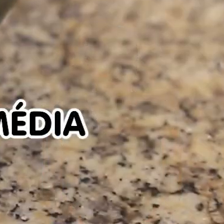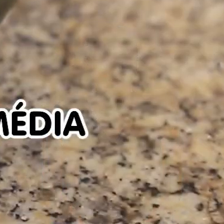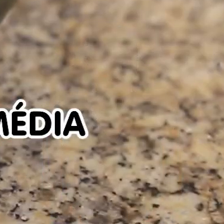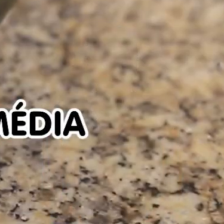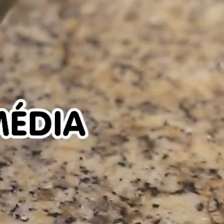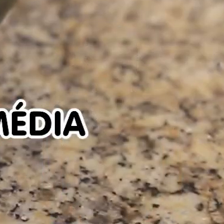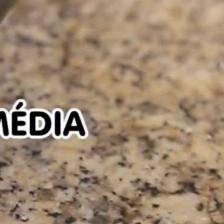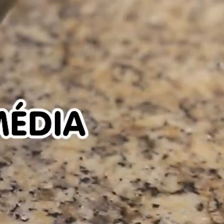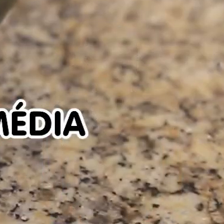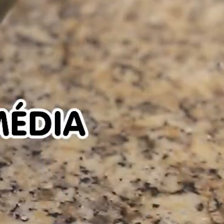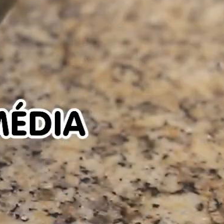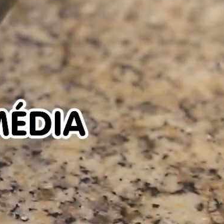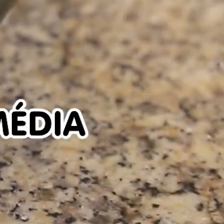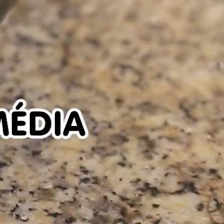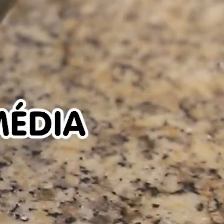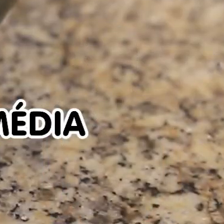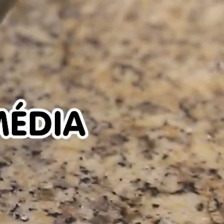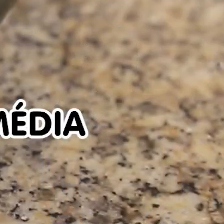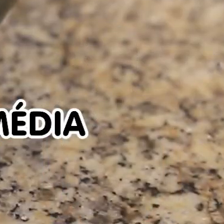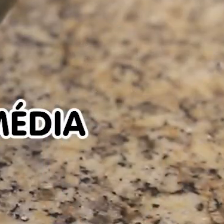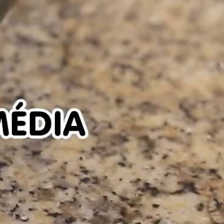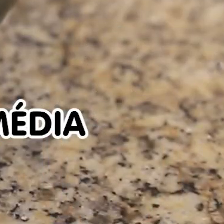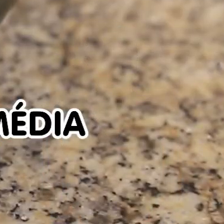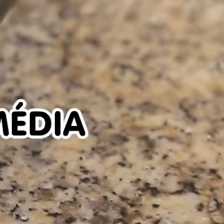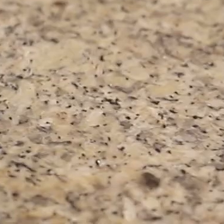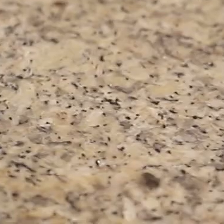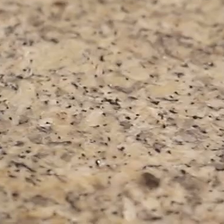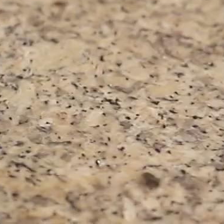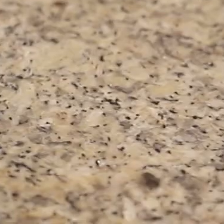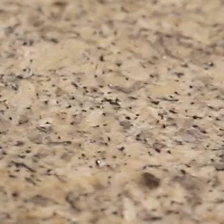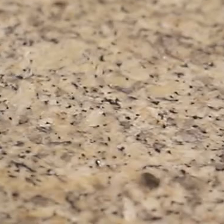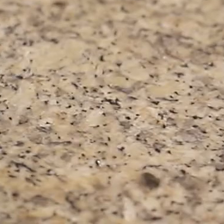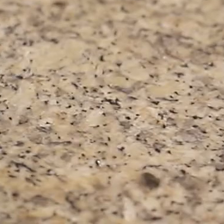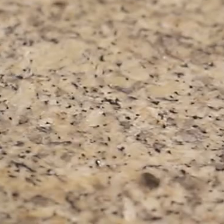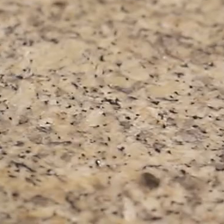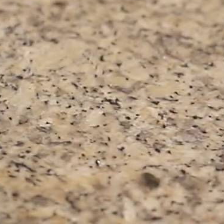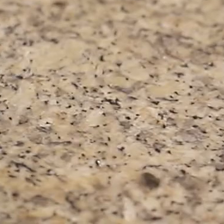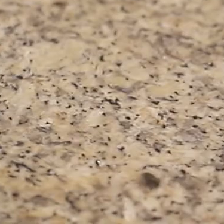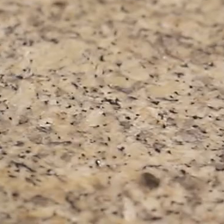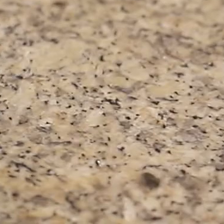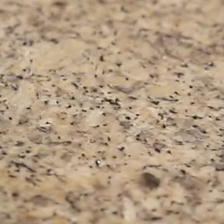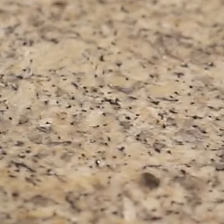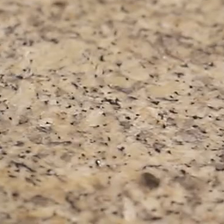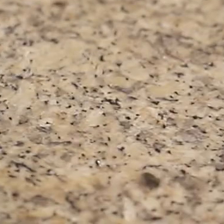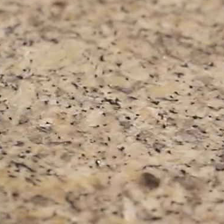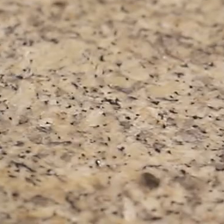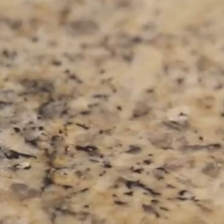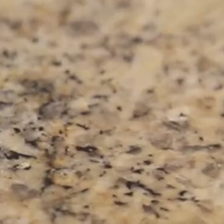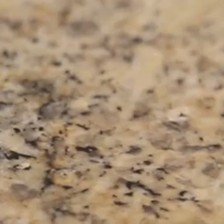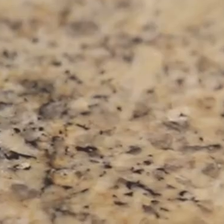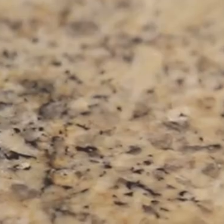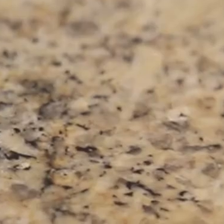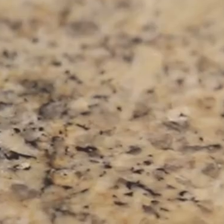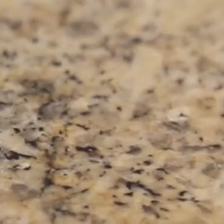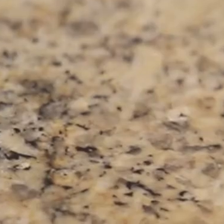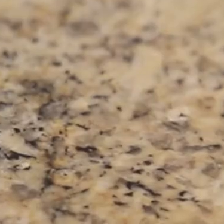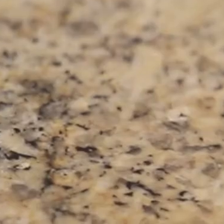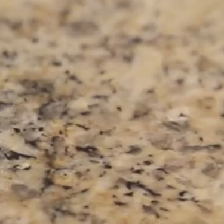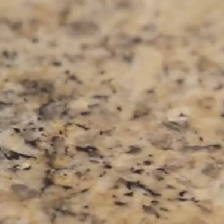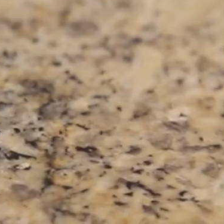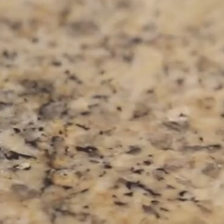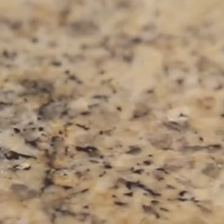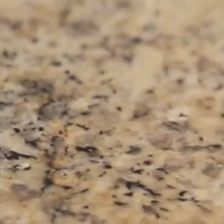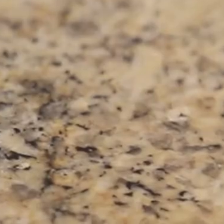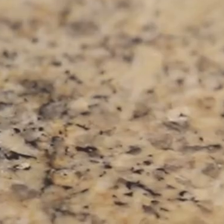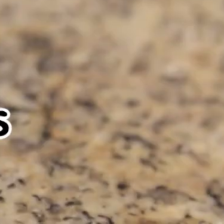Um quarto da abóbora cabotiá japonesa média, 800 ml de água filtrada, 2 colheres de sopa